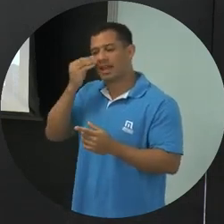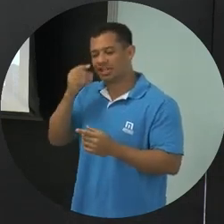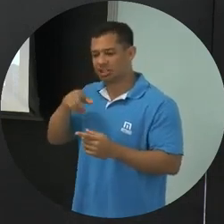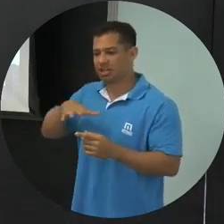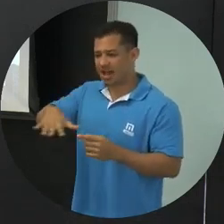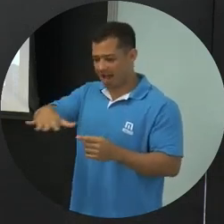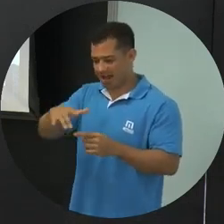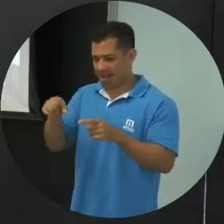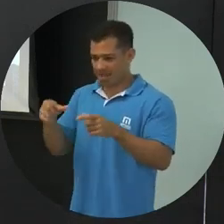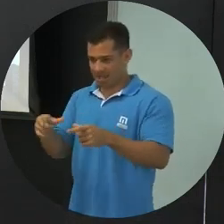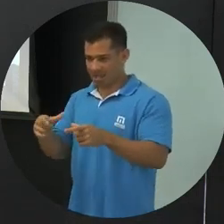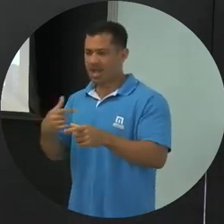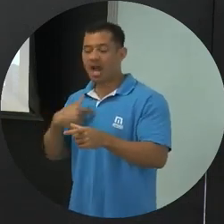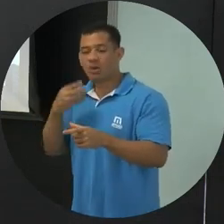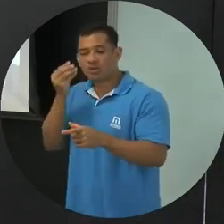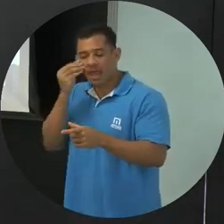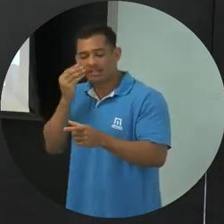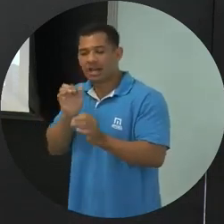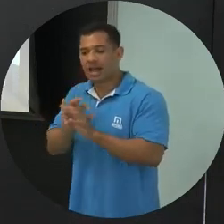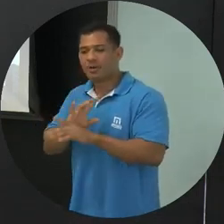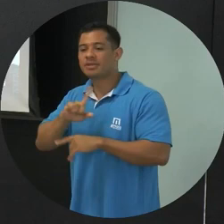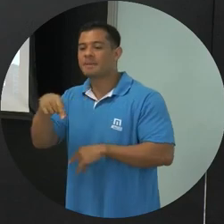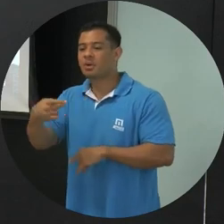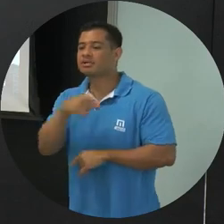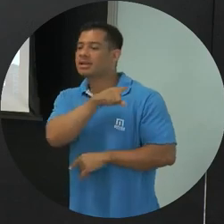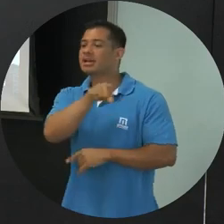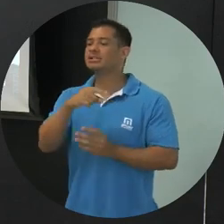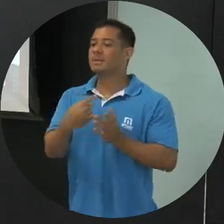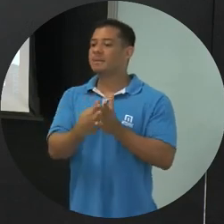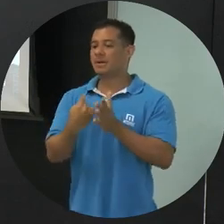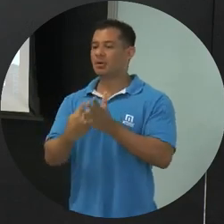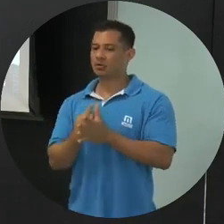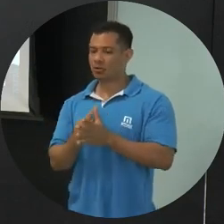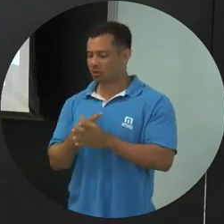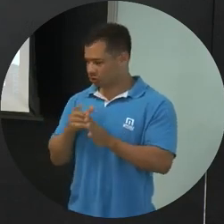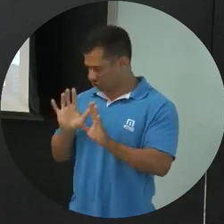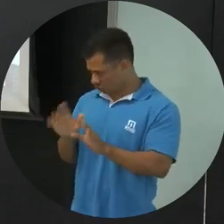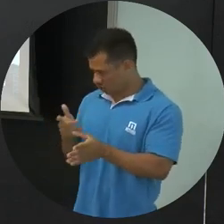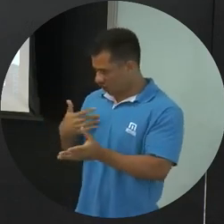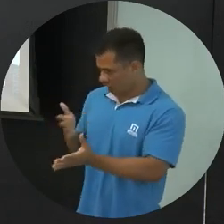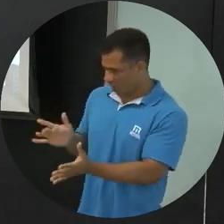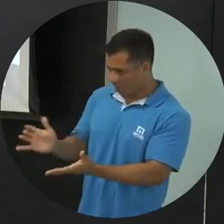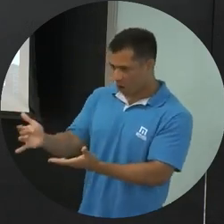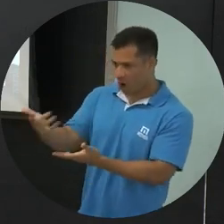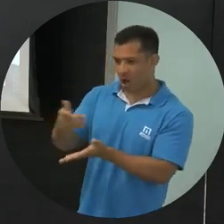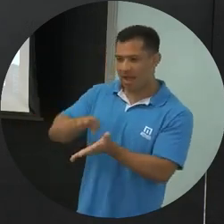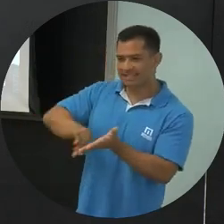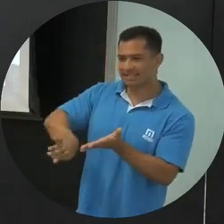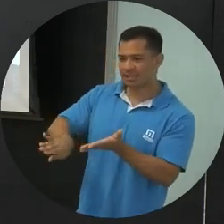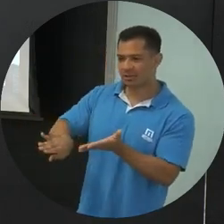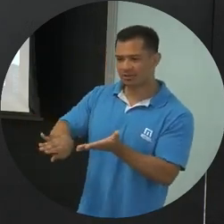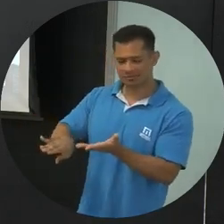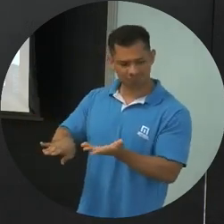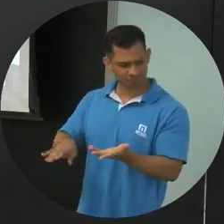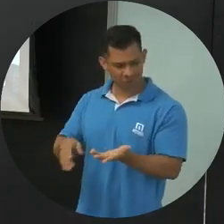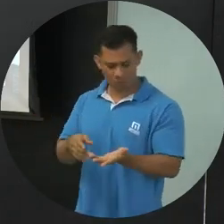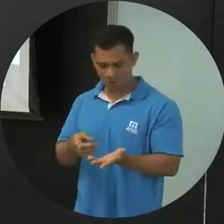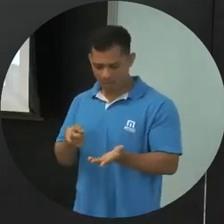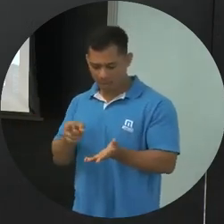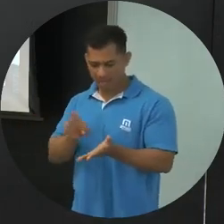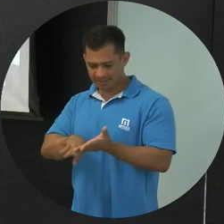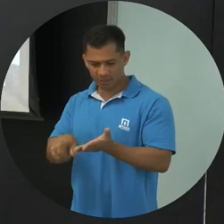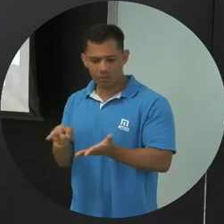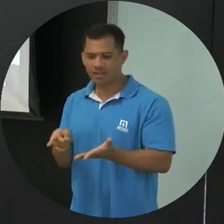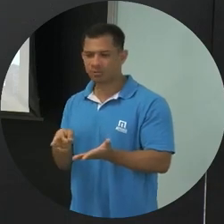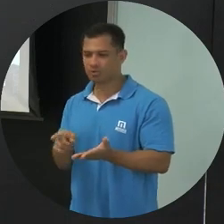esse teste, o pessoal já chegou lá e até perguntou, né? Vocês já recolheram o resíduo? Não, o resíduo que está é esse aí. É